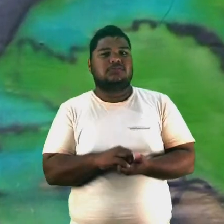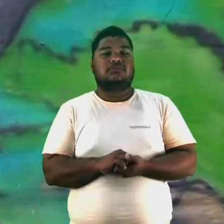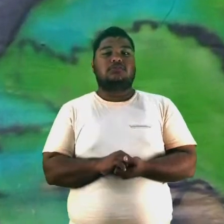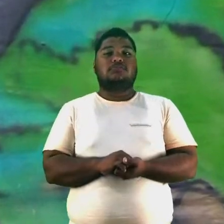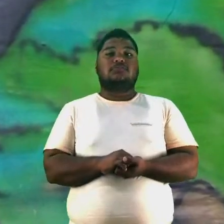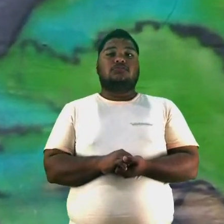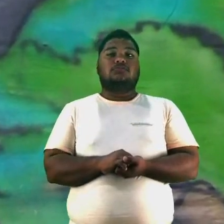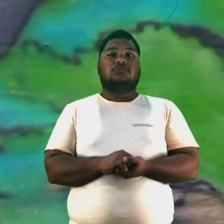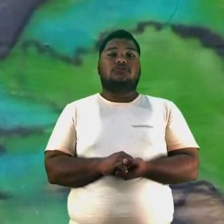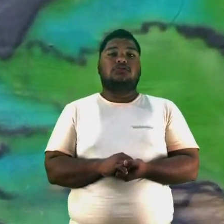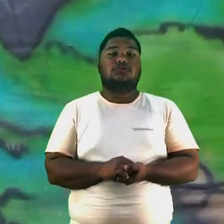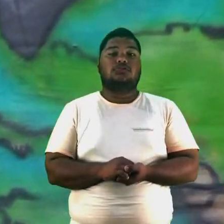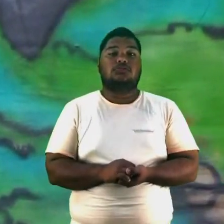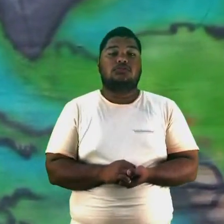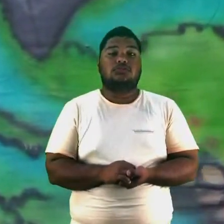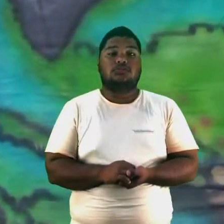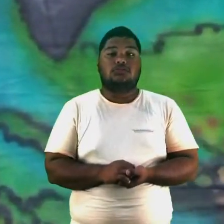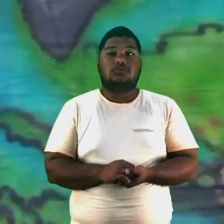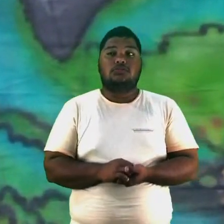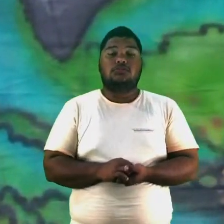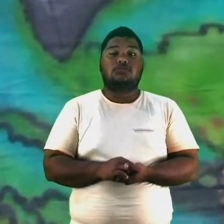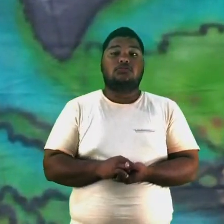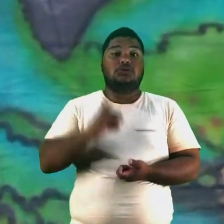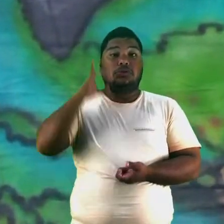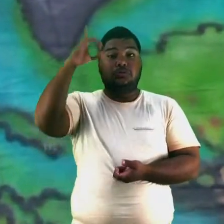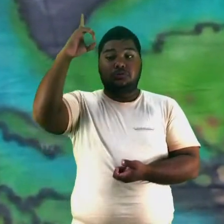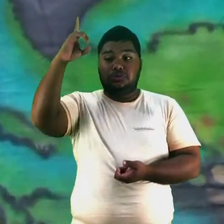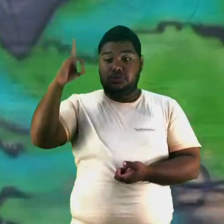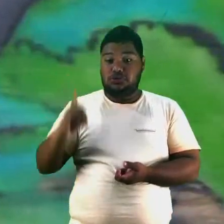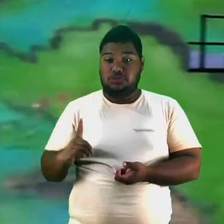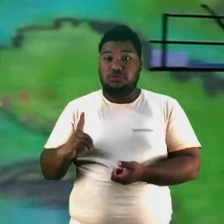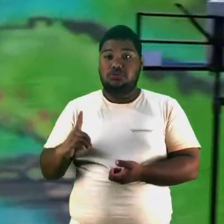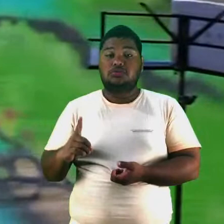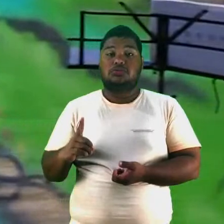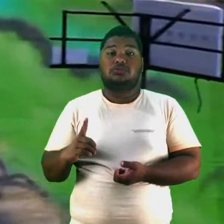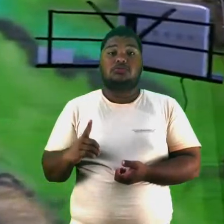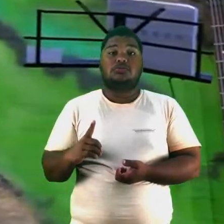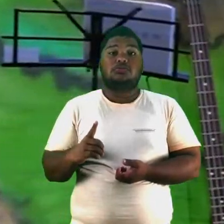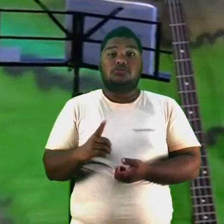o diretor de um hospital de São Paulo, dando uma entrevista à Veja,